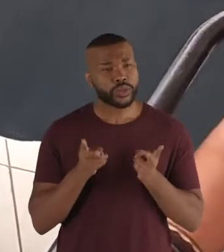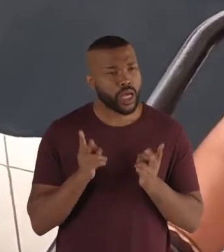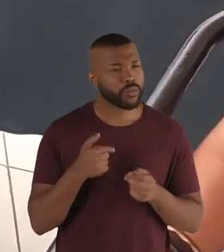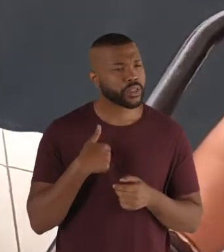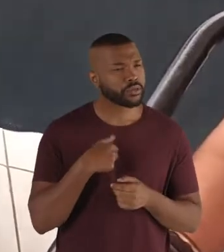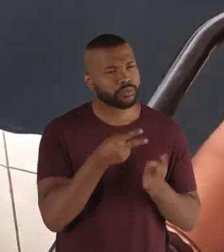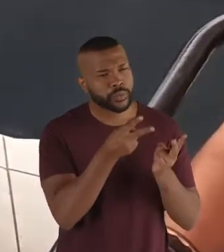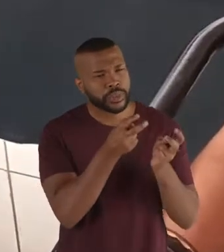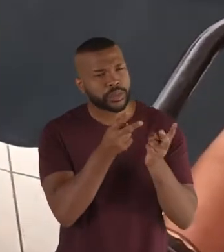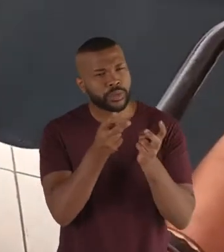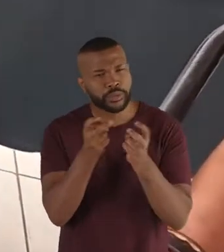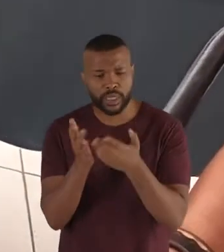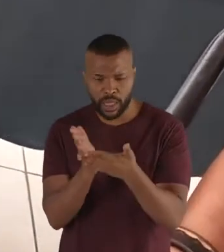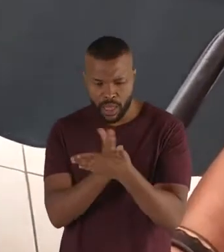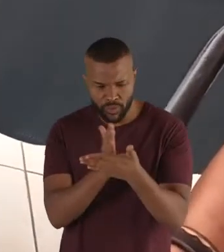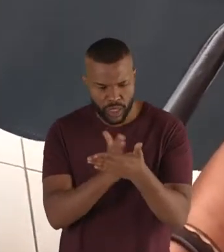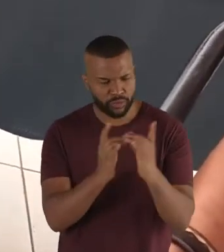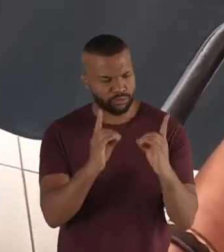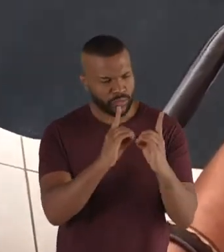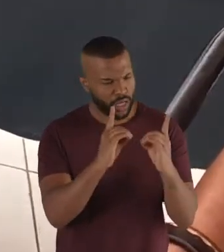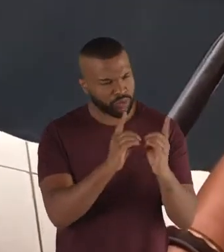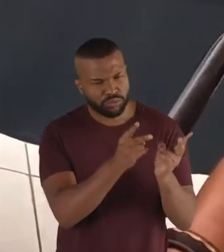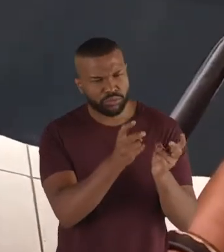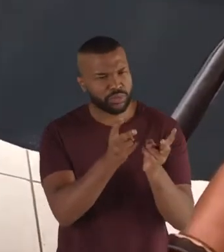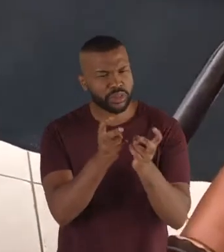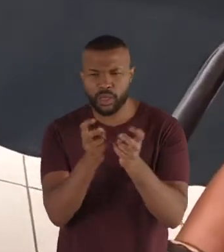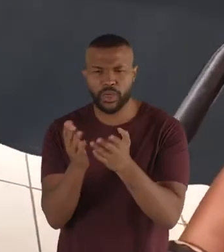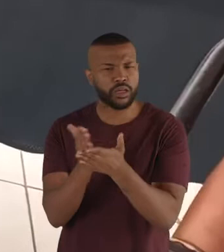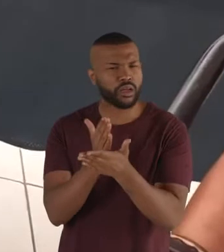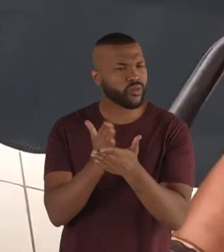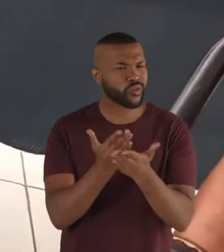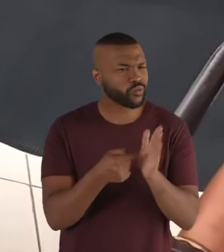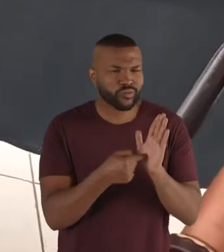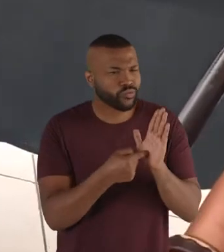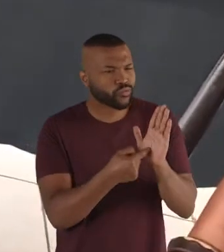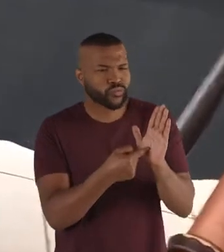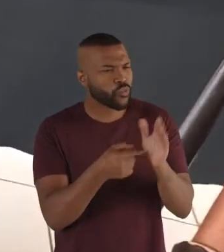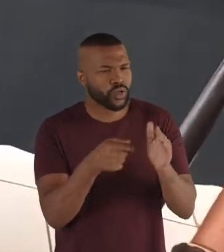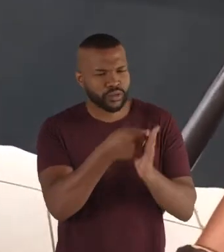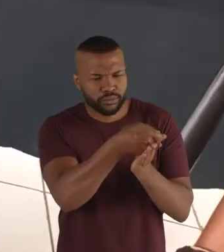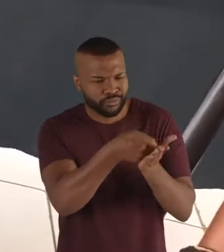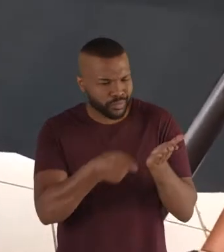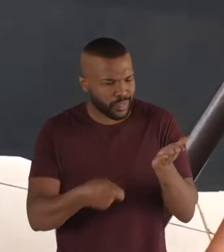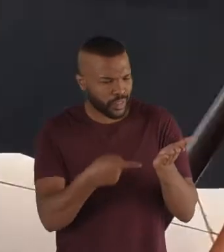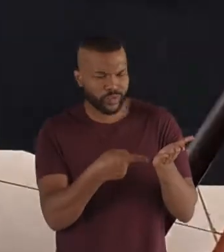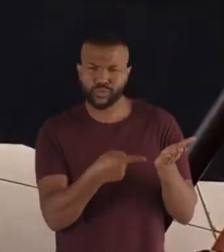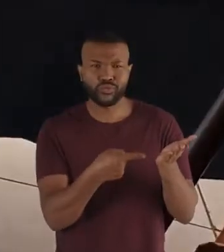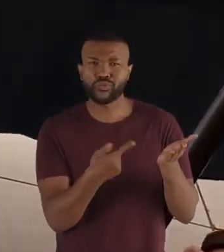sempre observei que os livros didáticos não traziam